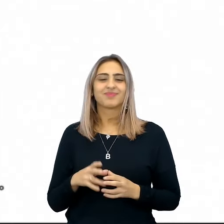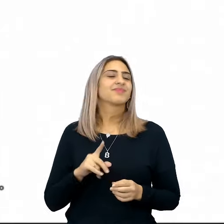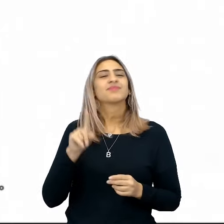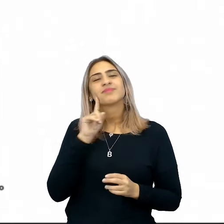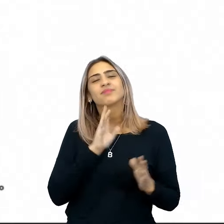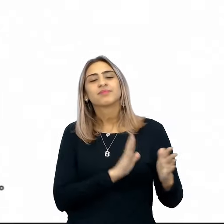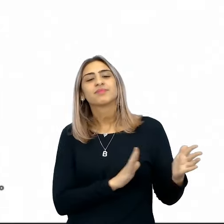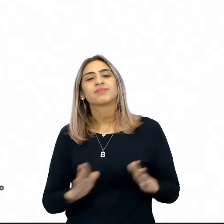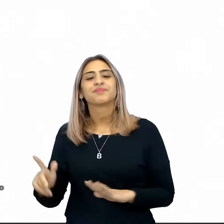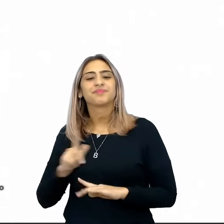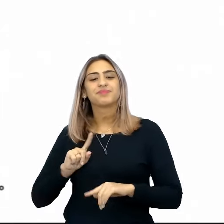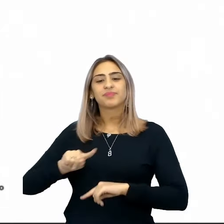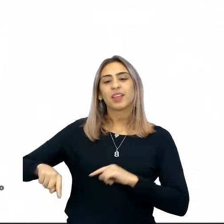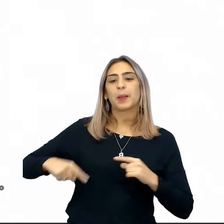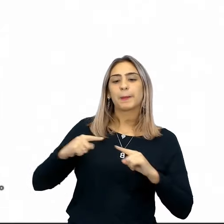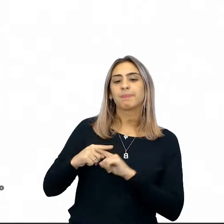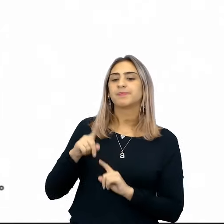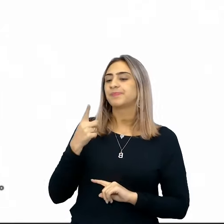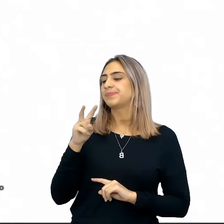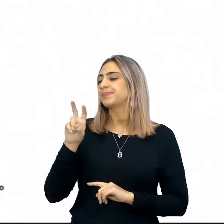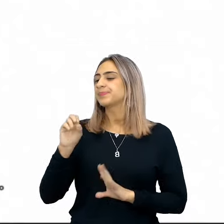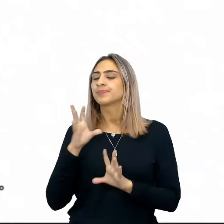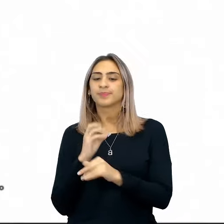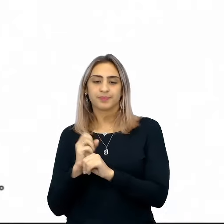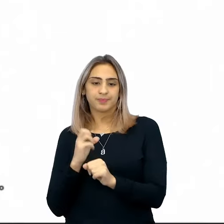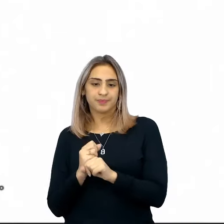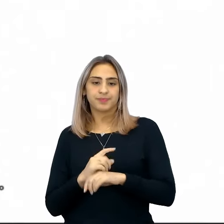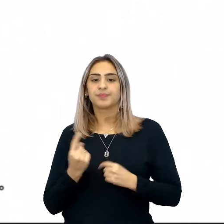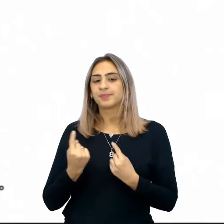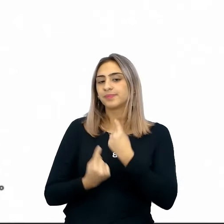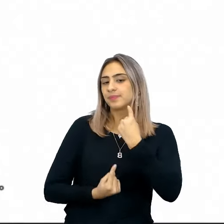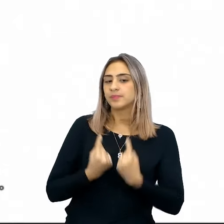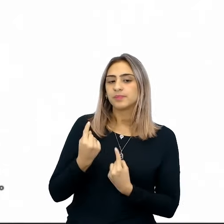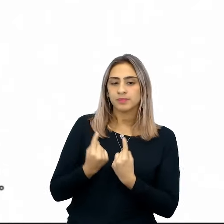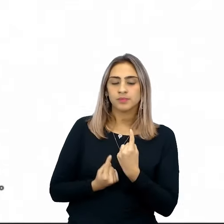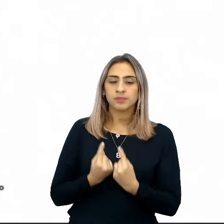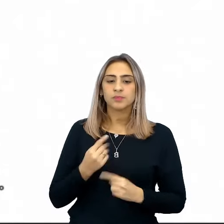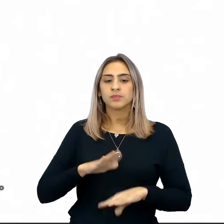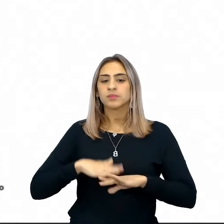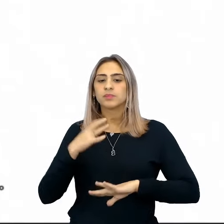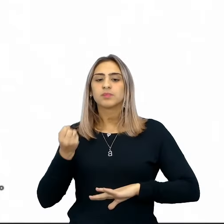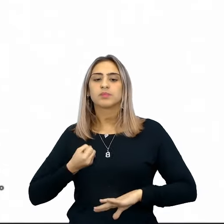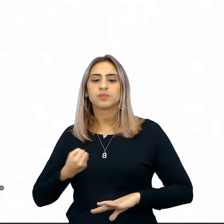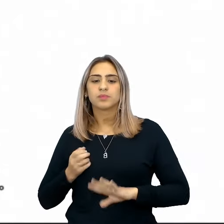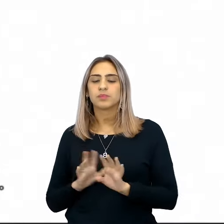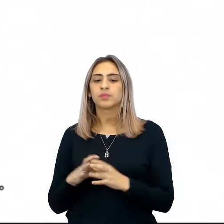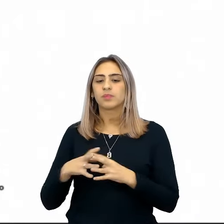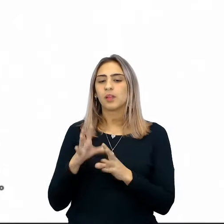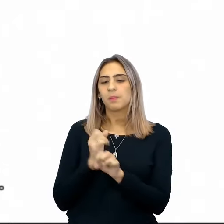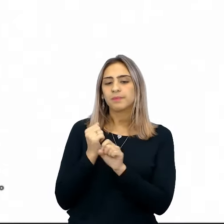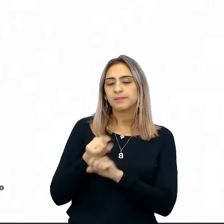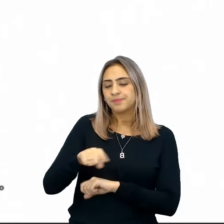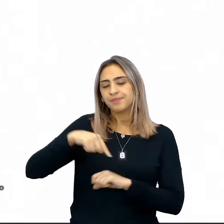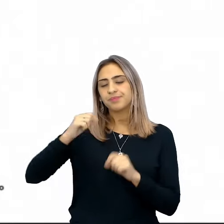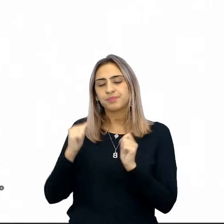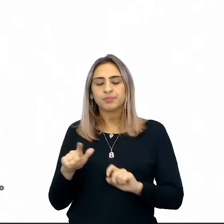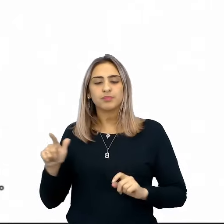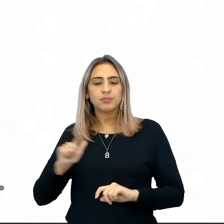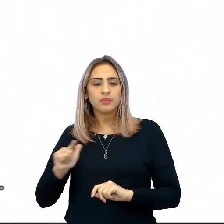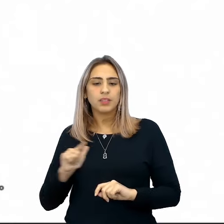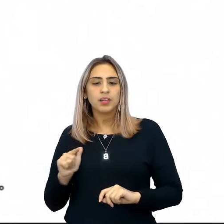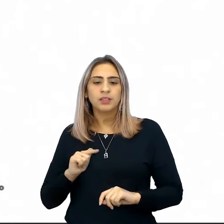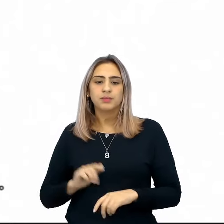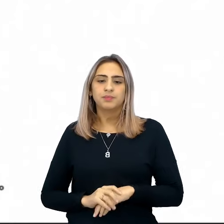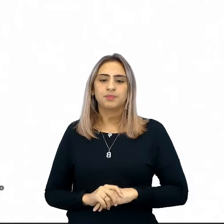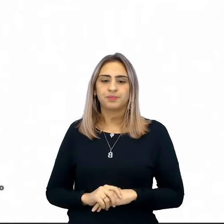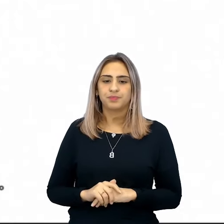podiam atingir 150 pontos, né? Então, qual o maior número de pontos que a equipe poderia obter ao final da gincana?